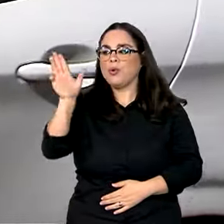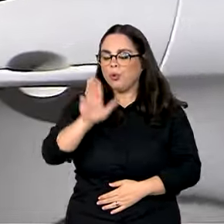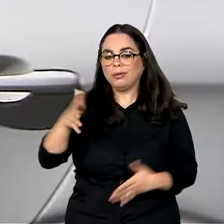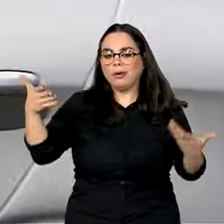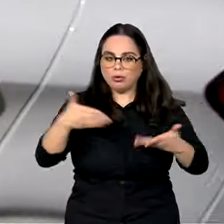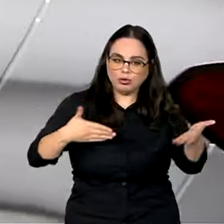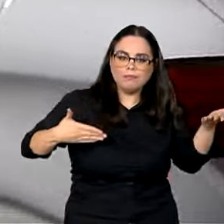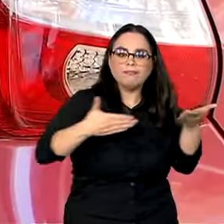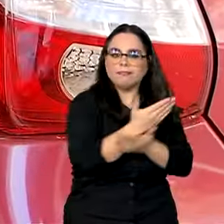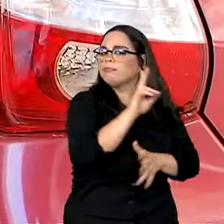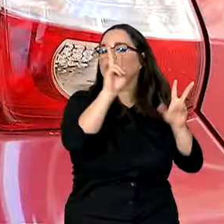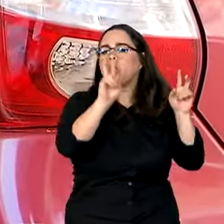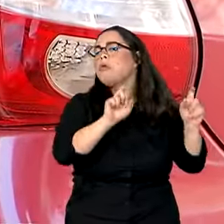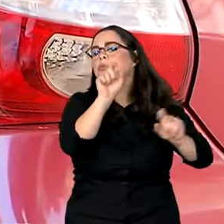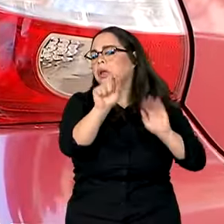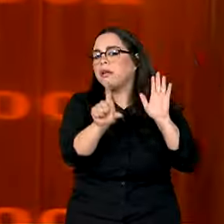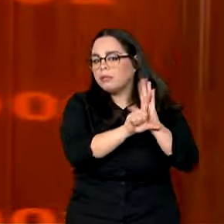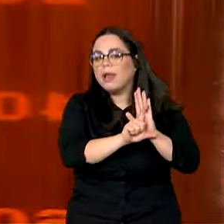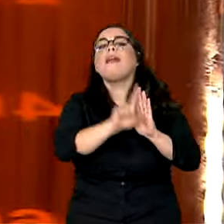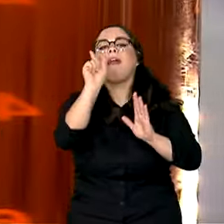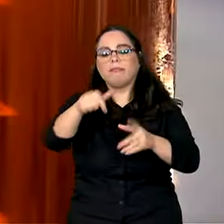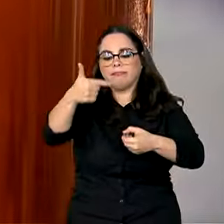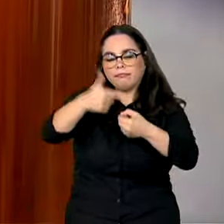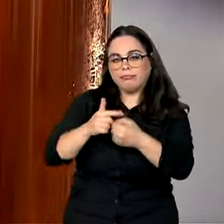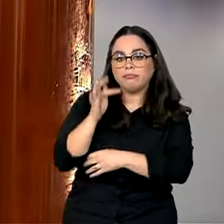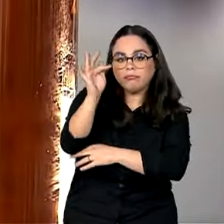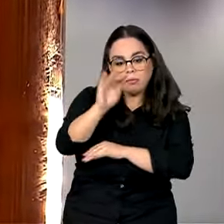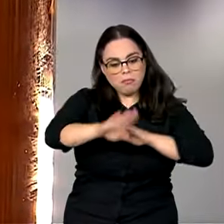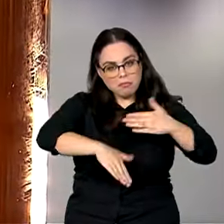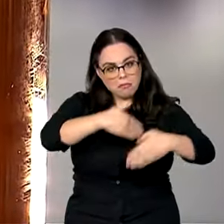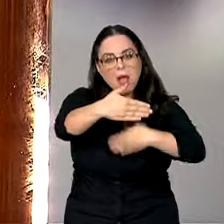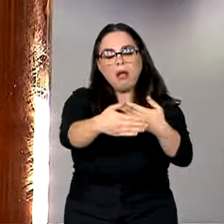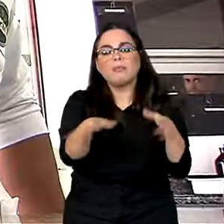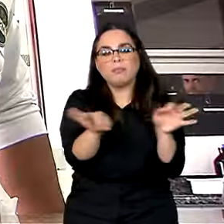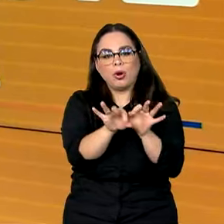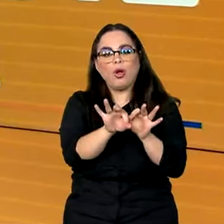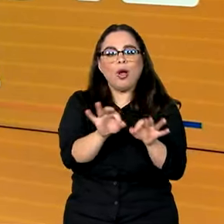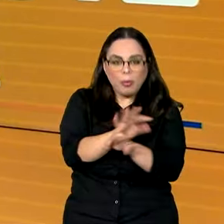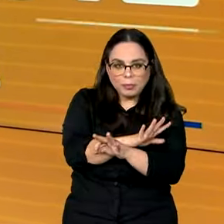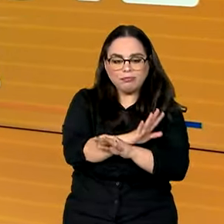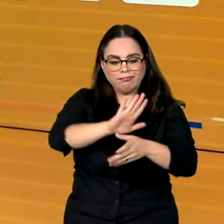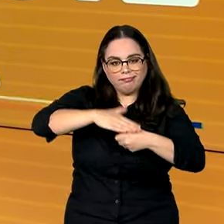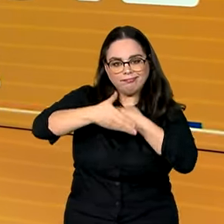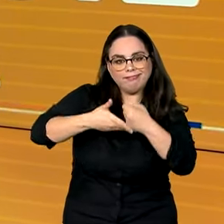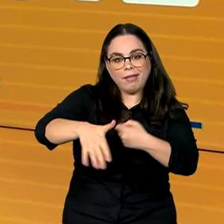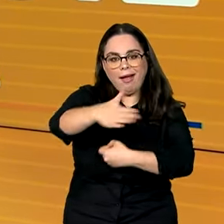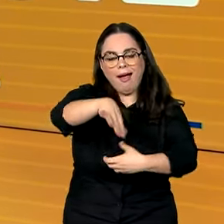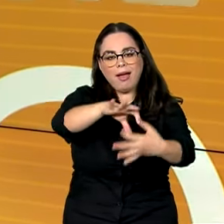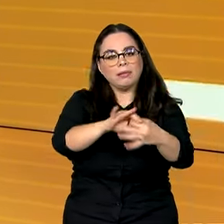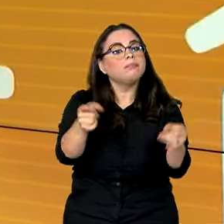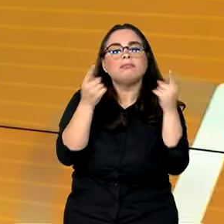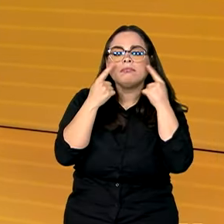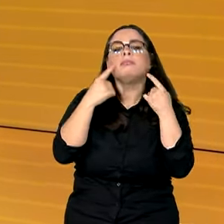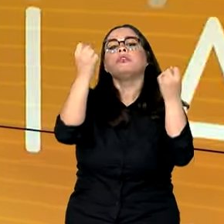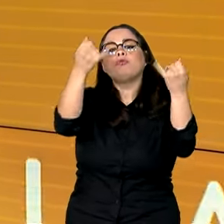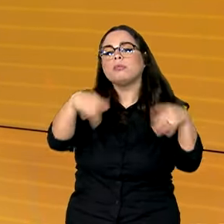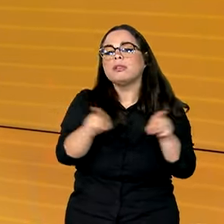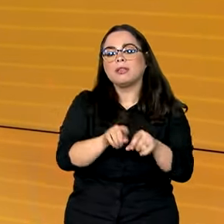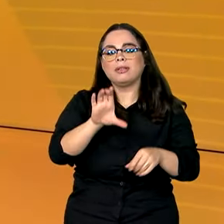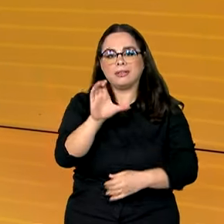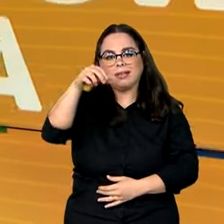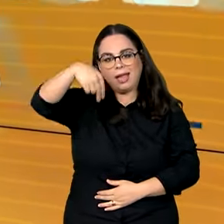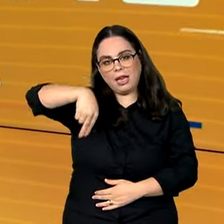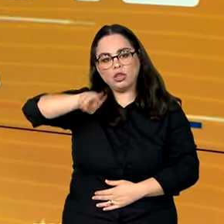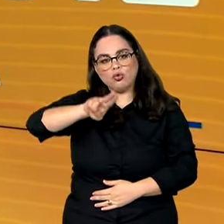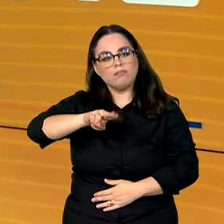do combustível do futuro. É mais um passo rumo à sustentabilidade do setor. E veja também, concurso nacional